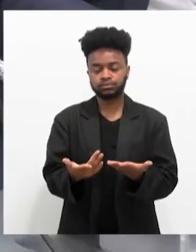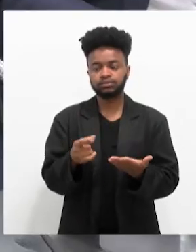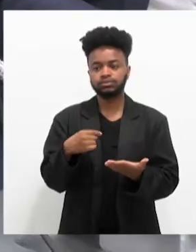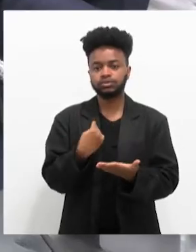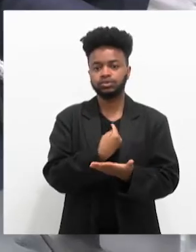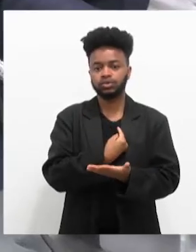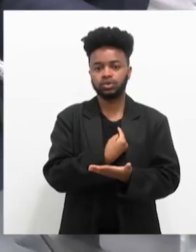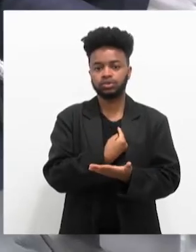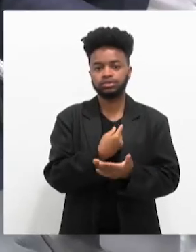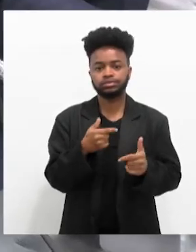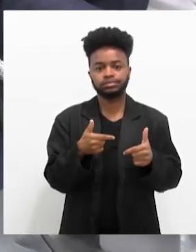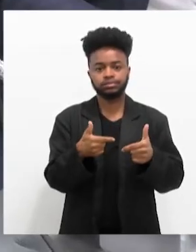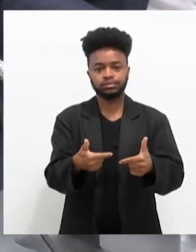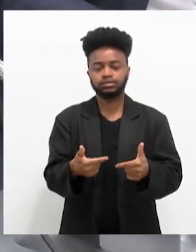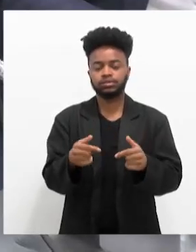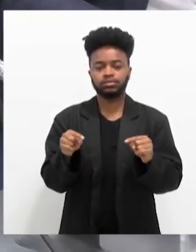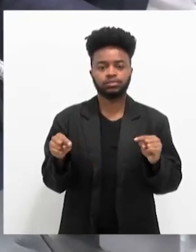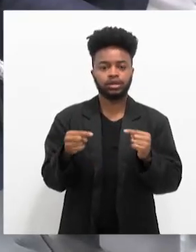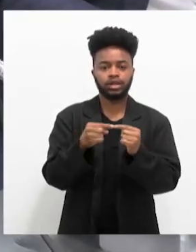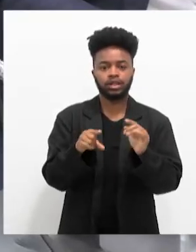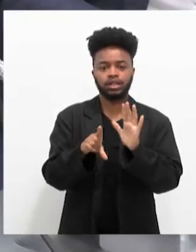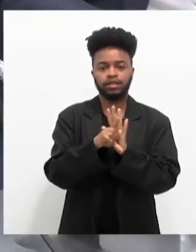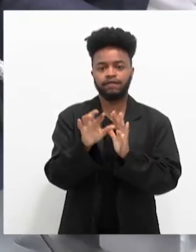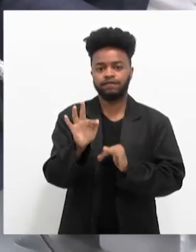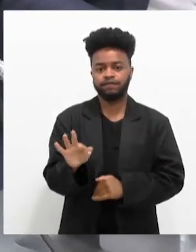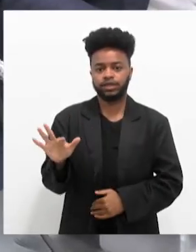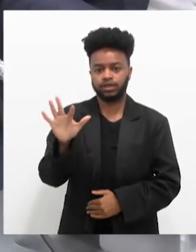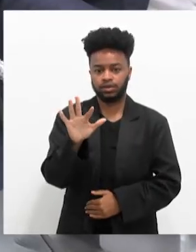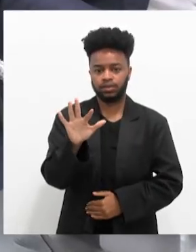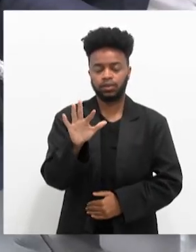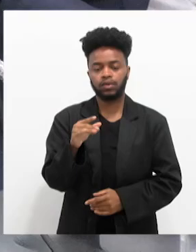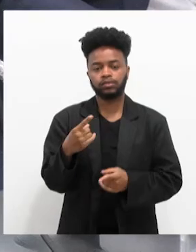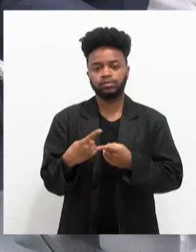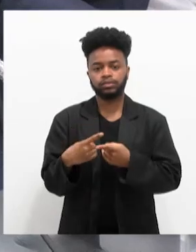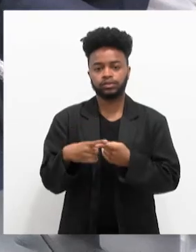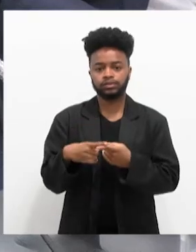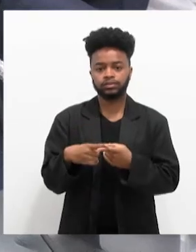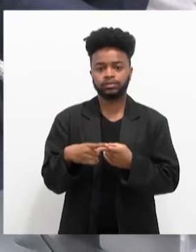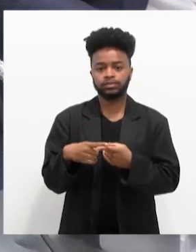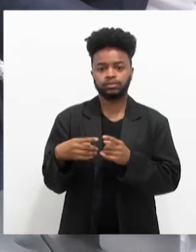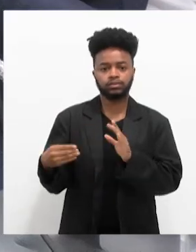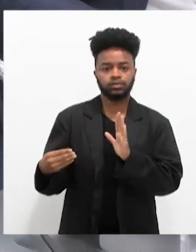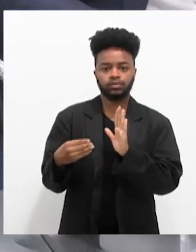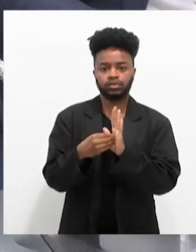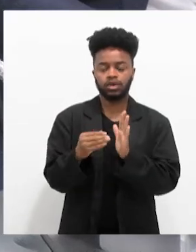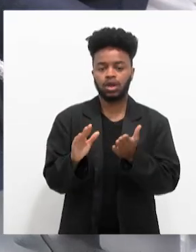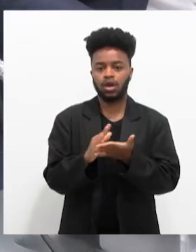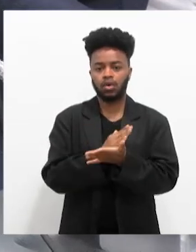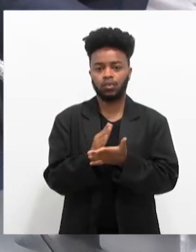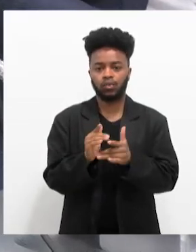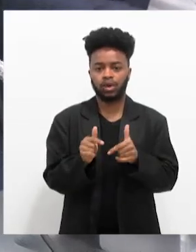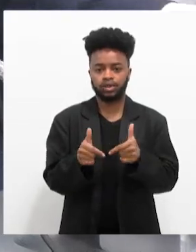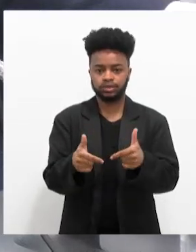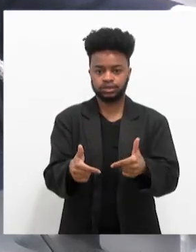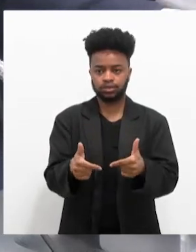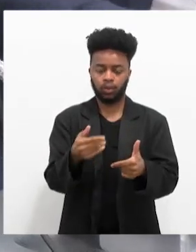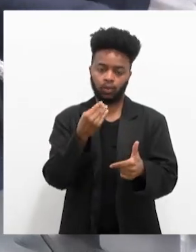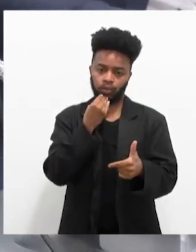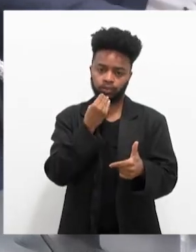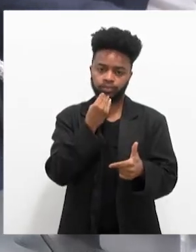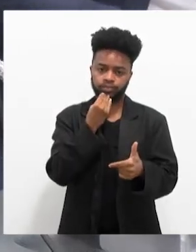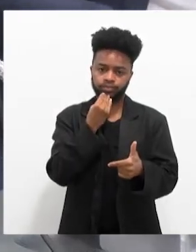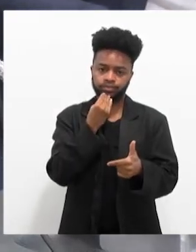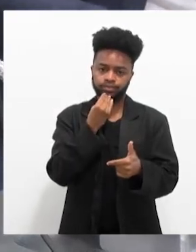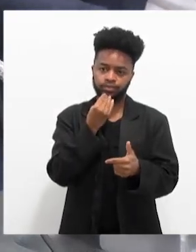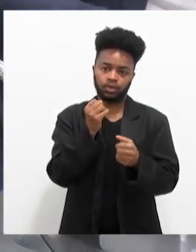habitualmente fazemos isso em relação a leis federais. Há leis federais que determinam determinada conduta, que obviamente são aplicáveis